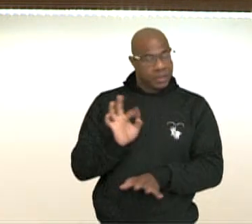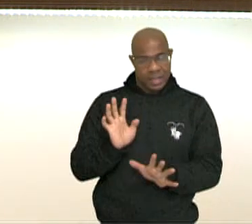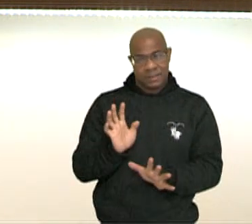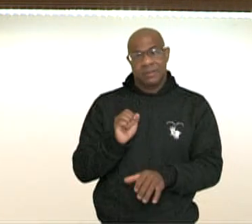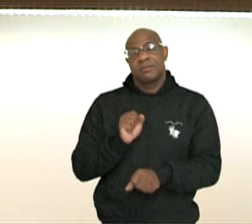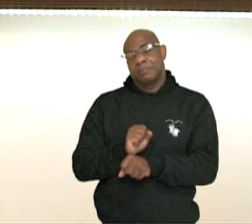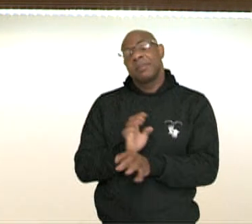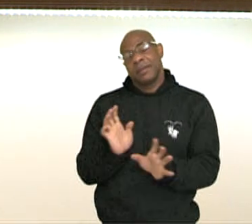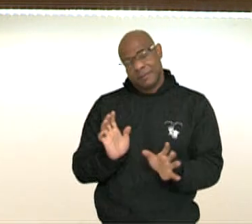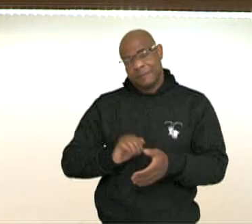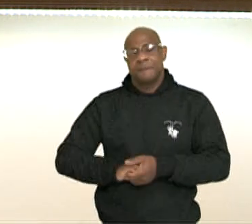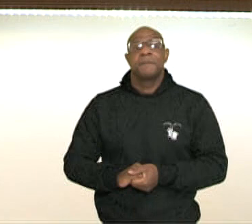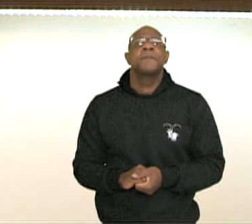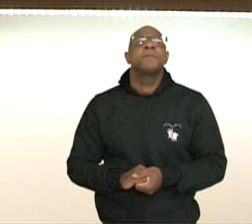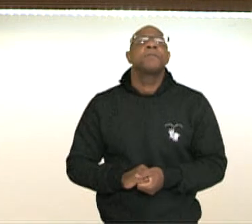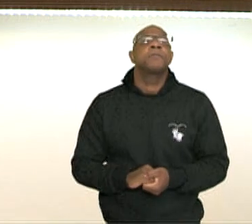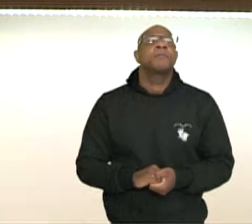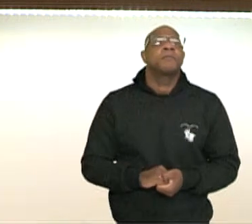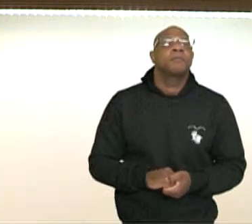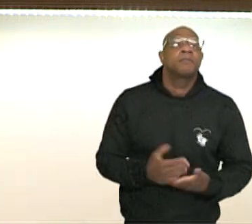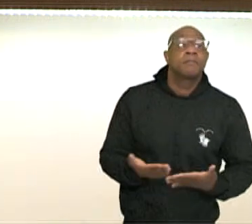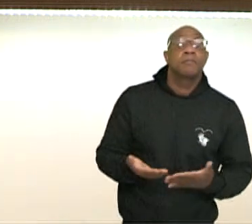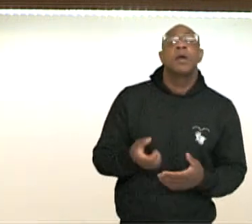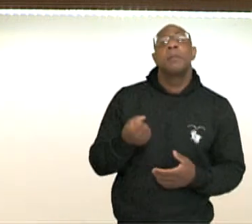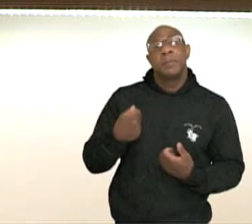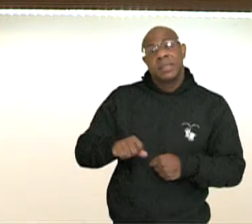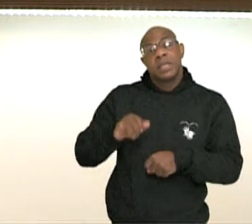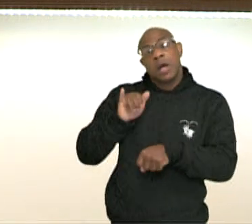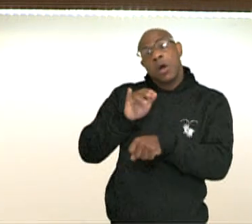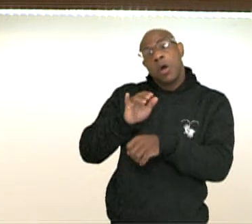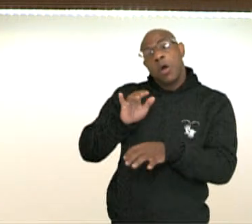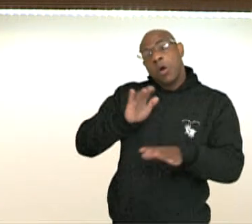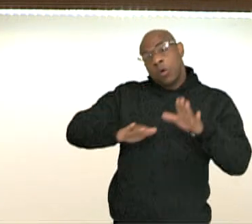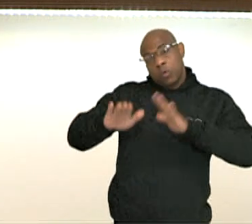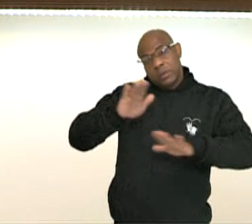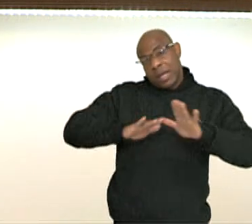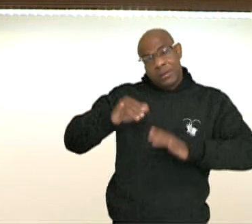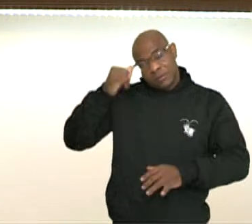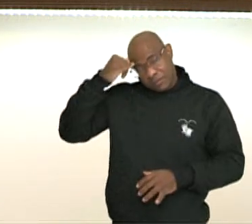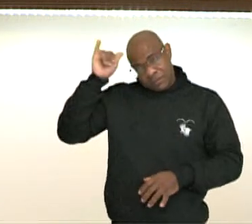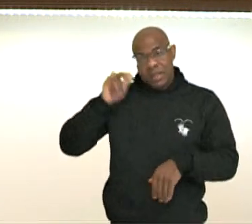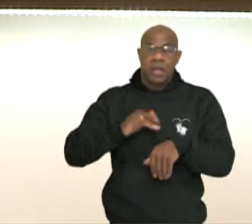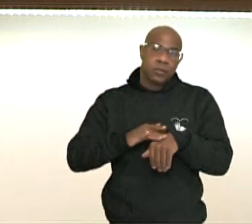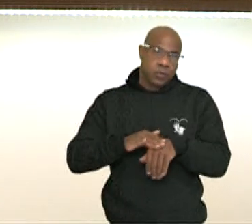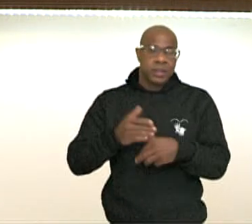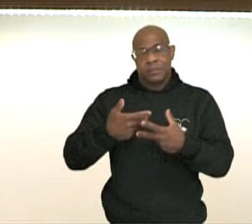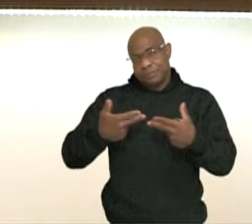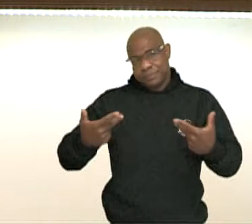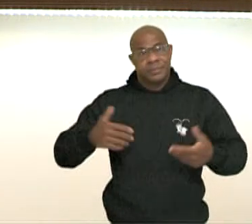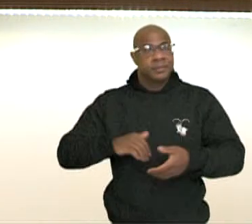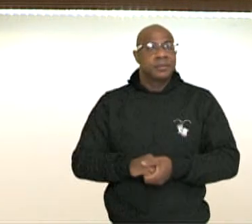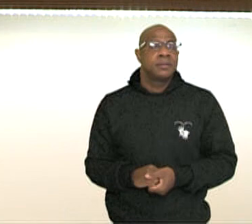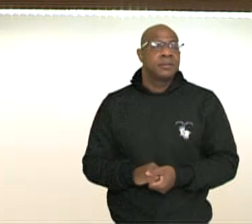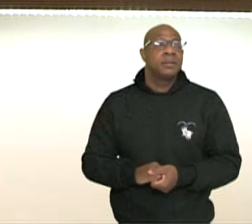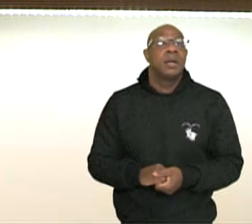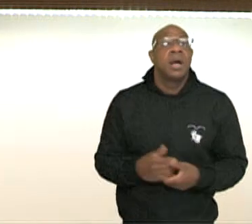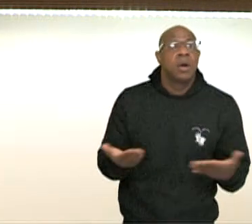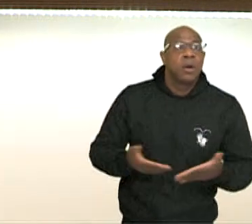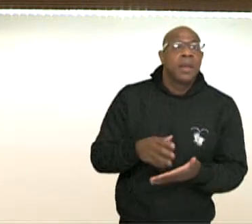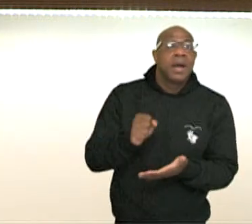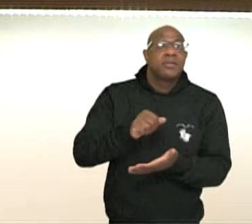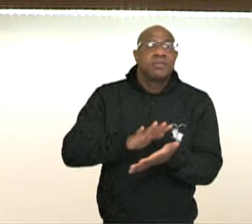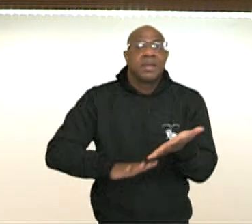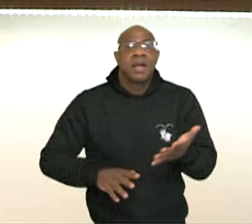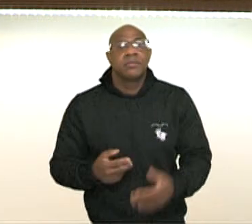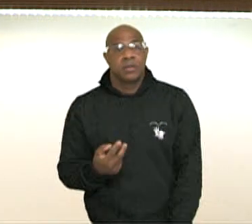essas doenças que nós estamos falando hoje. Só cuidar, se prevenir, que a gente já muito vai estar contribuindo para a nossa saúde. Muito bem, quero